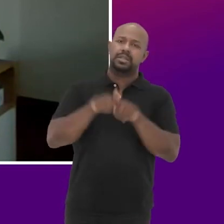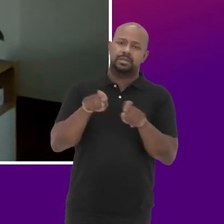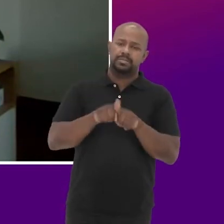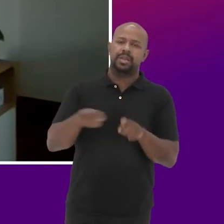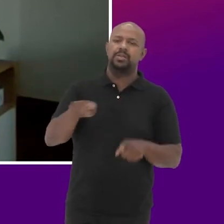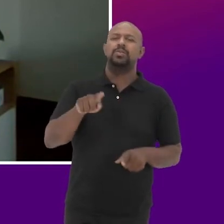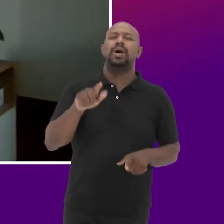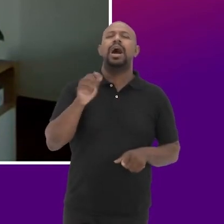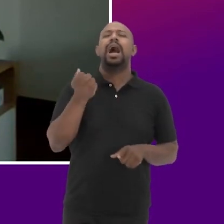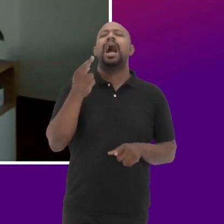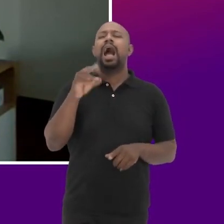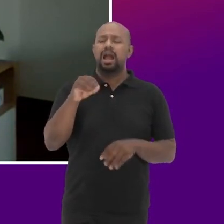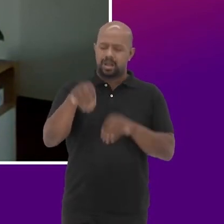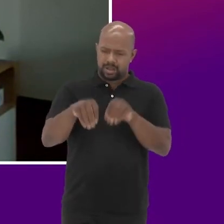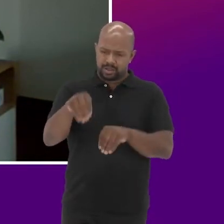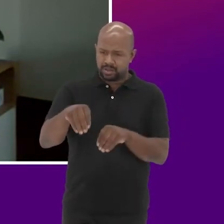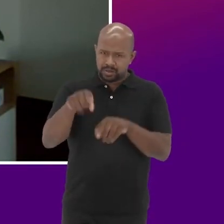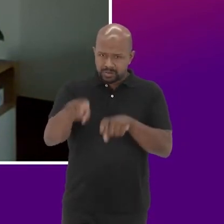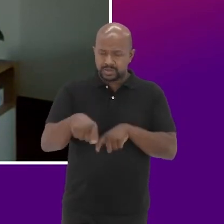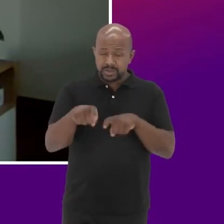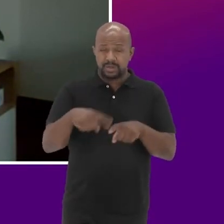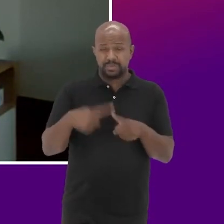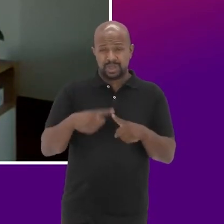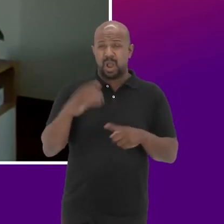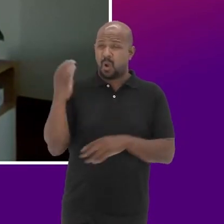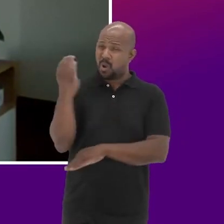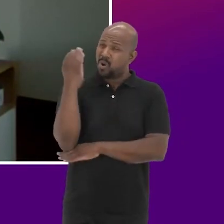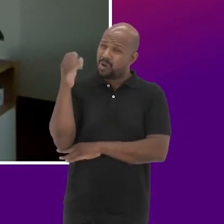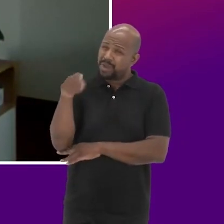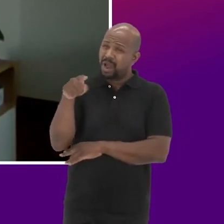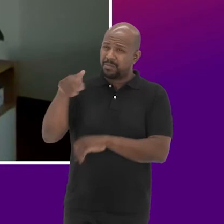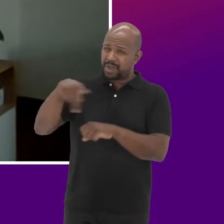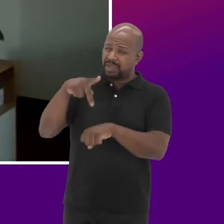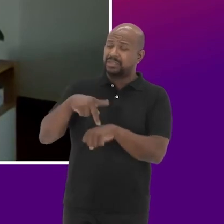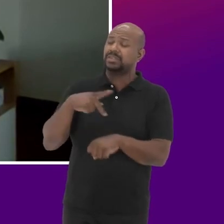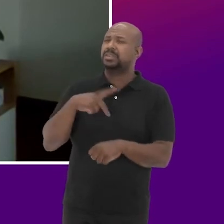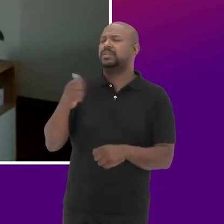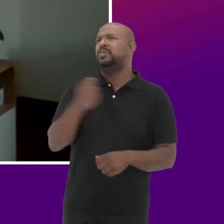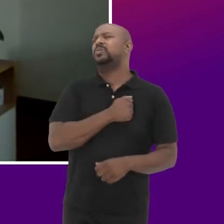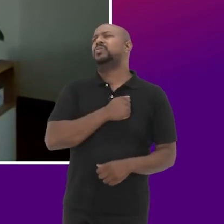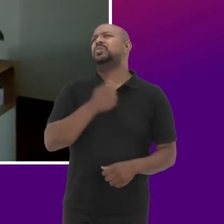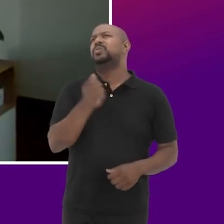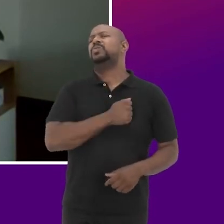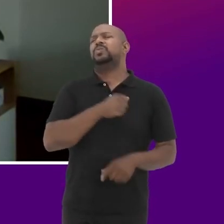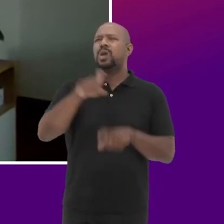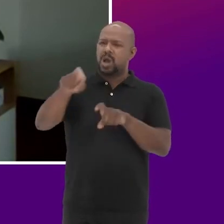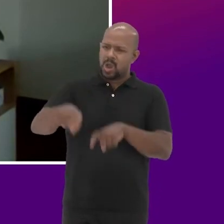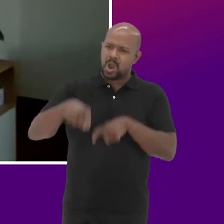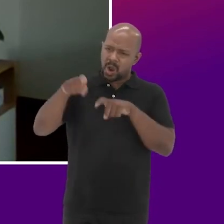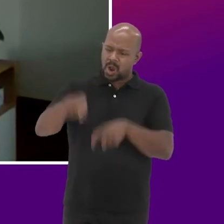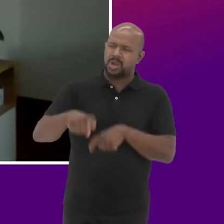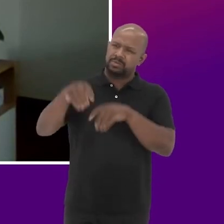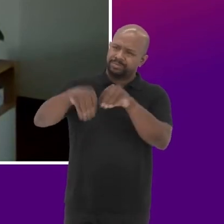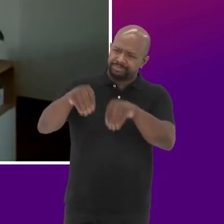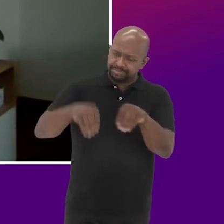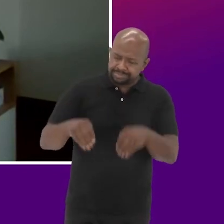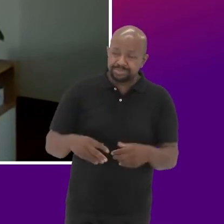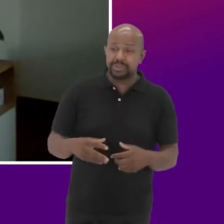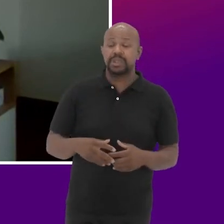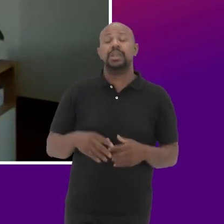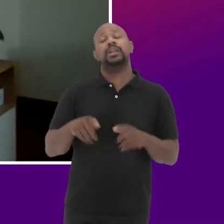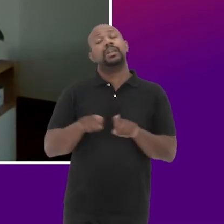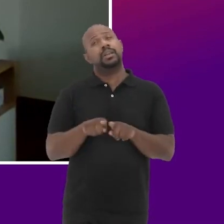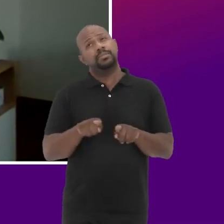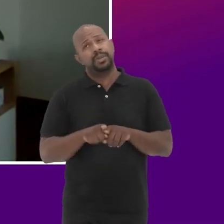setor agropecuário, porque a Colômbia é um país que tem um grande setor agropecuário, e também